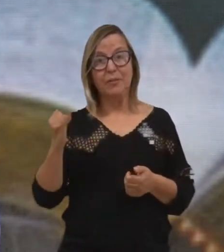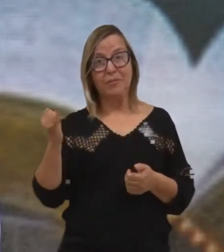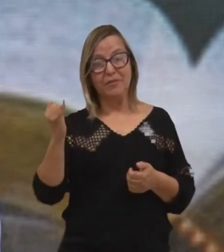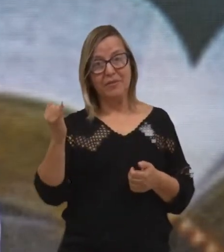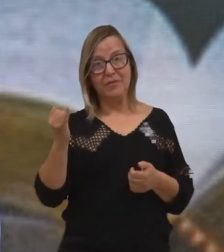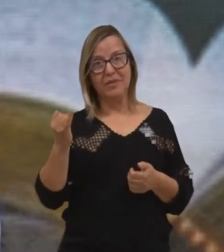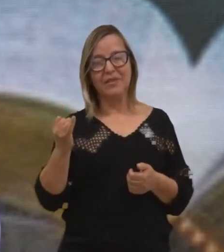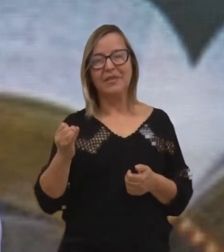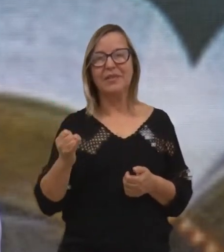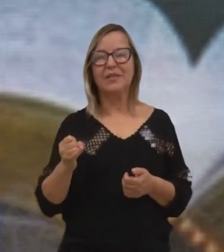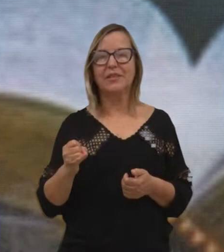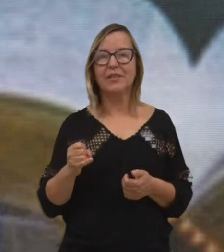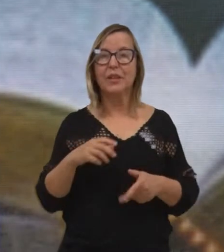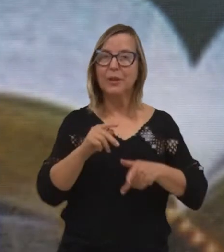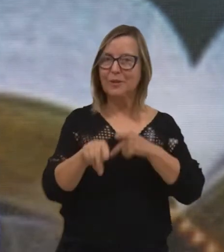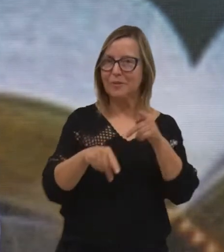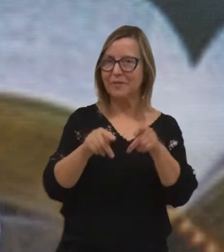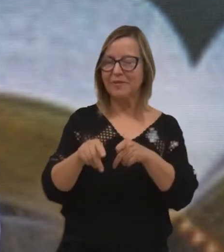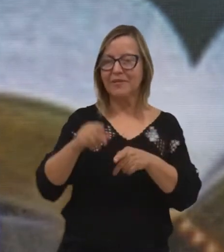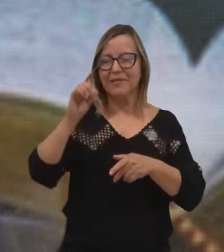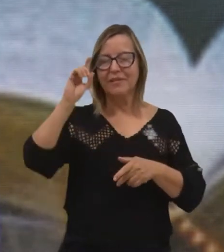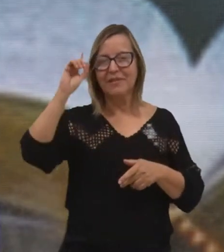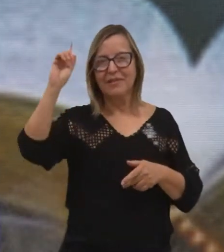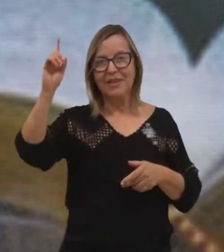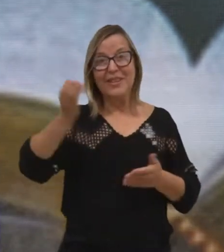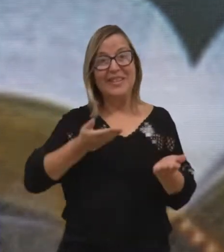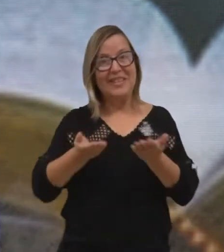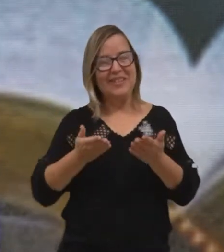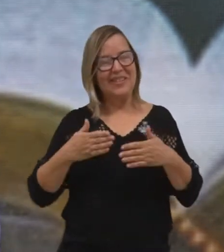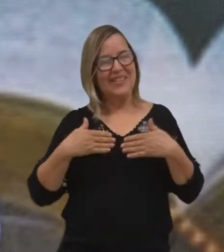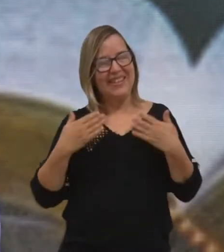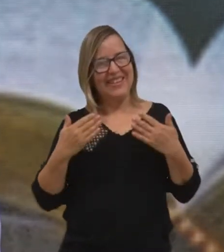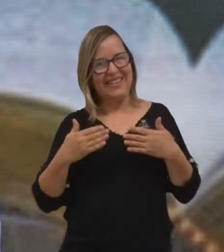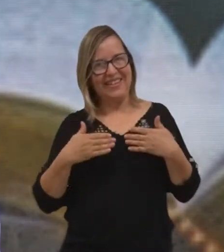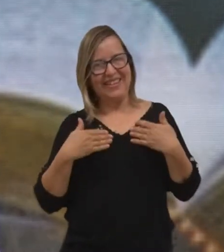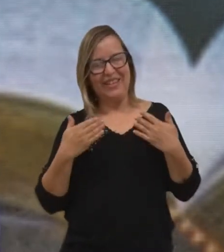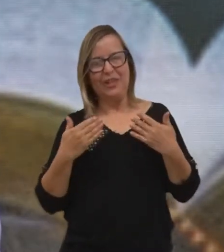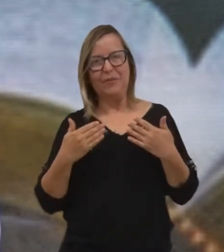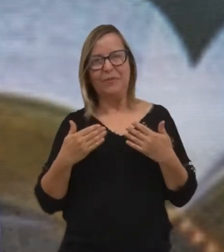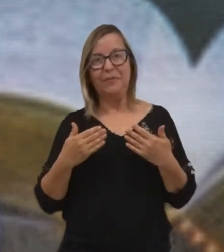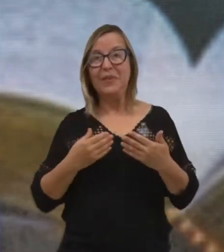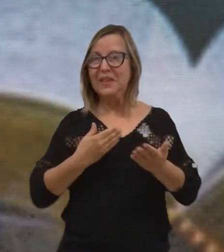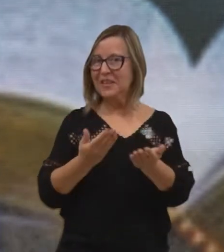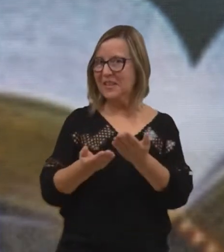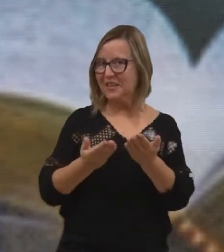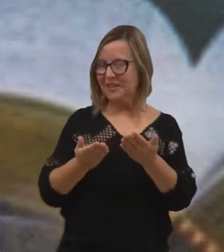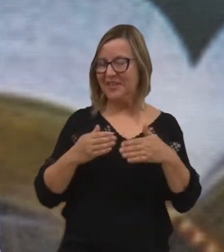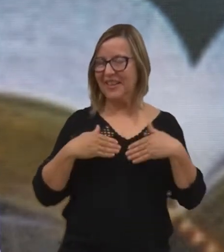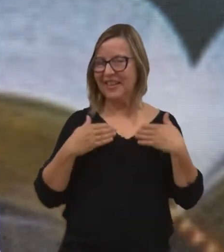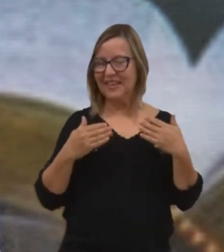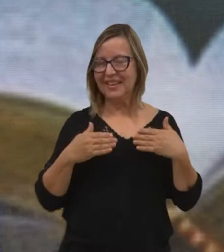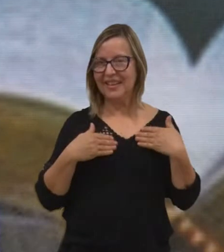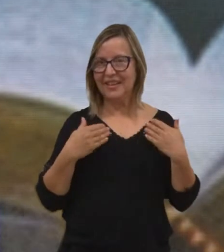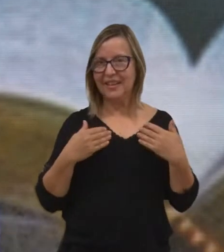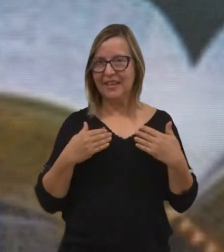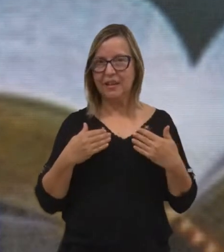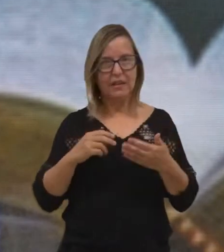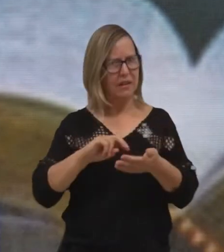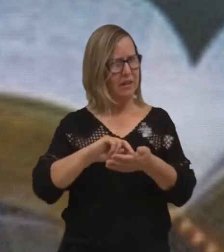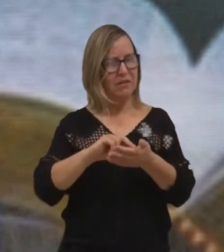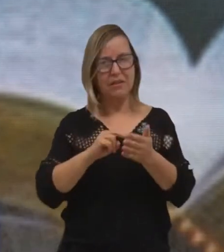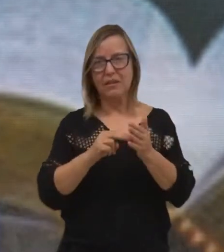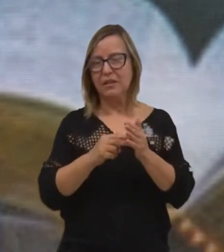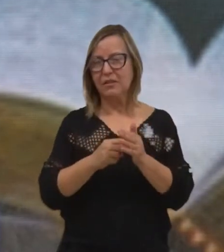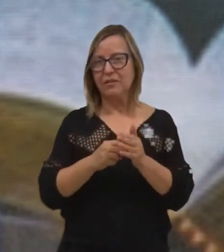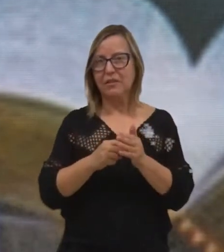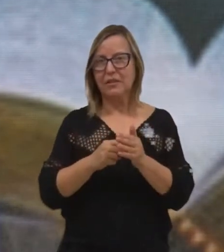non, que o povo de Deus ele sirva com alegria. E servir com alegria não significa nós